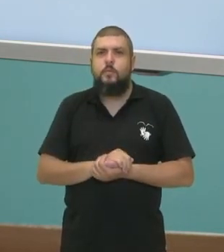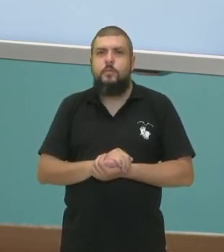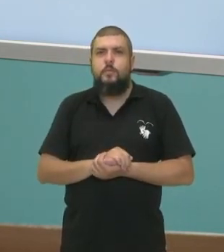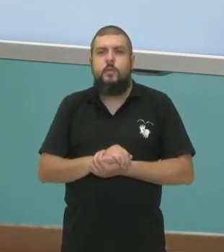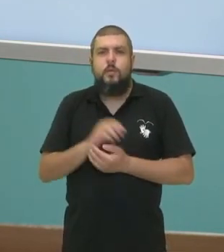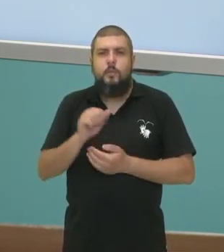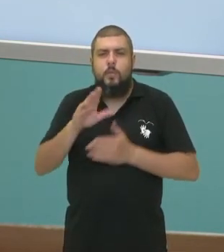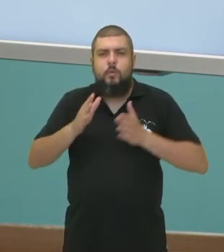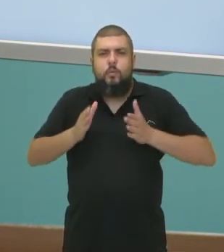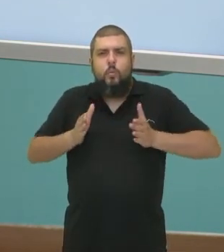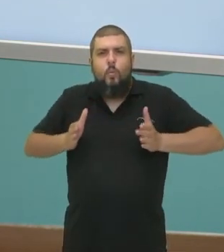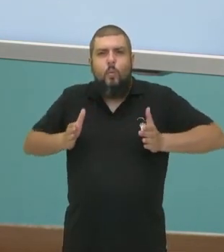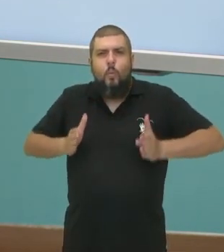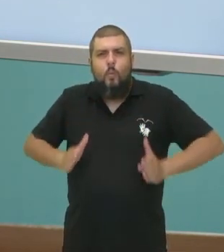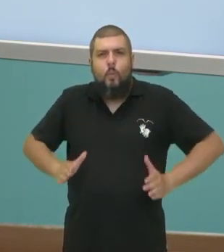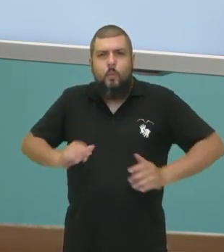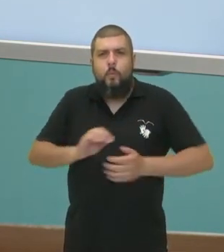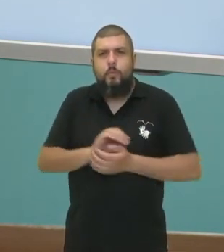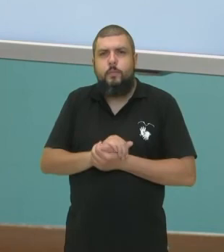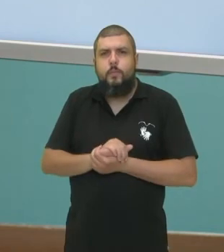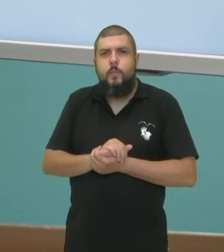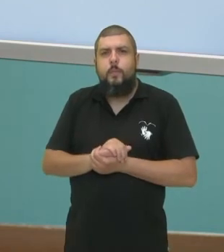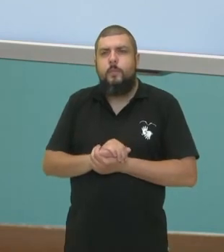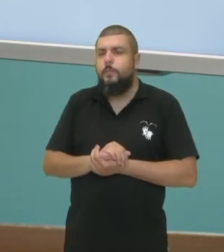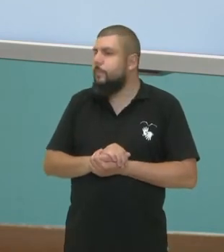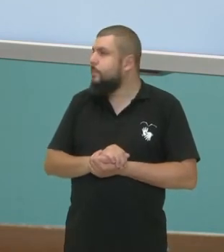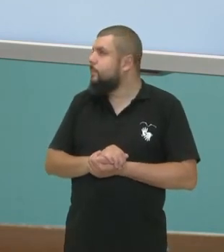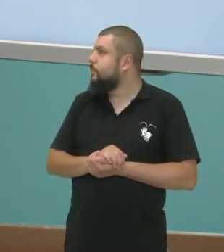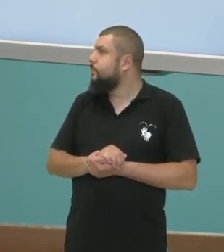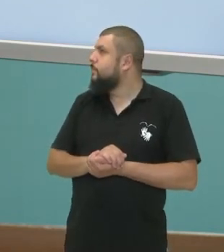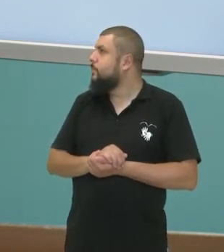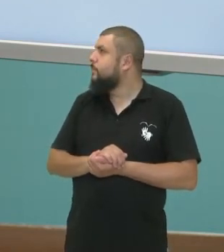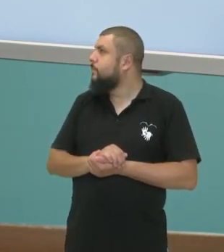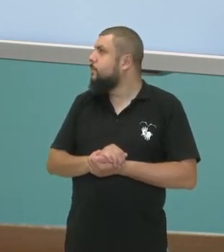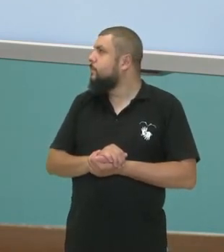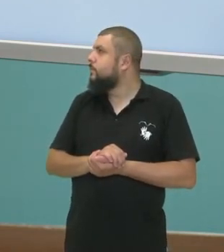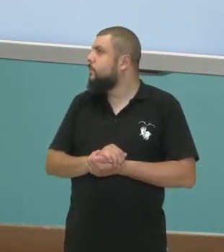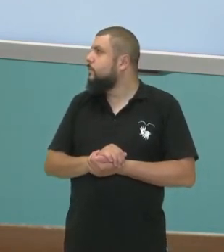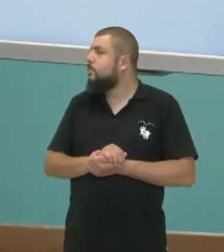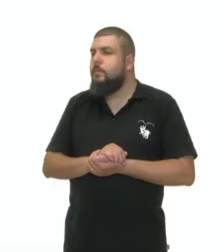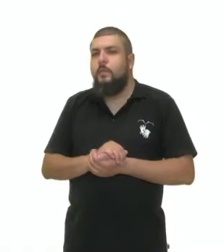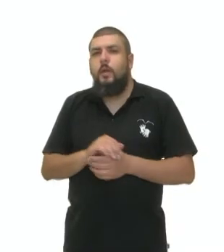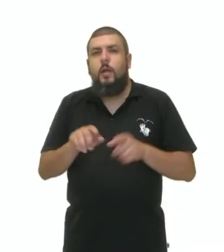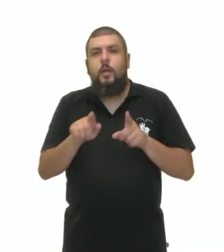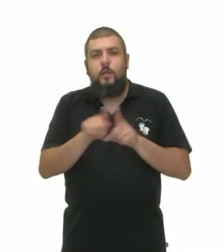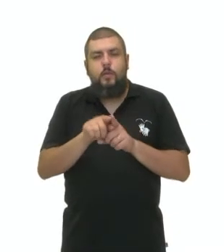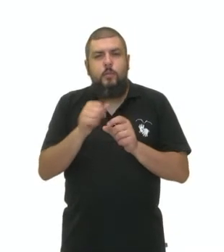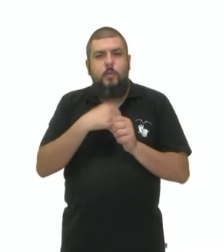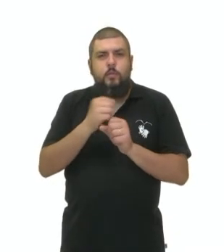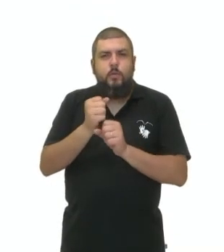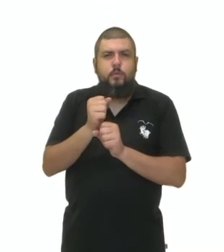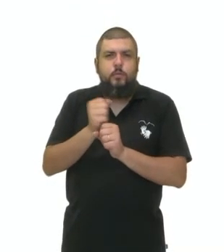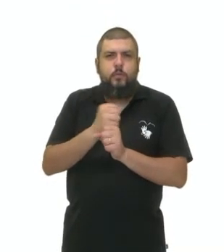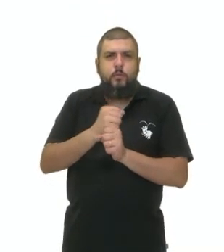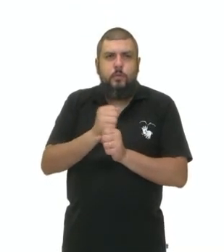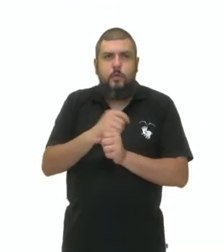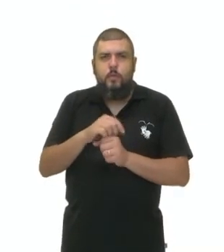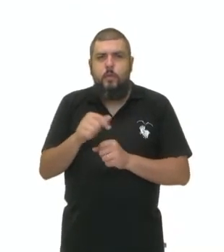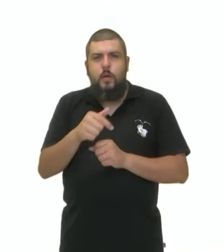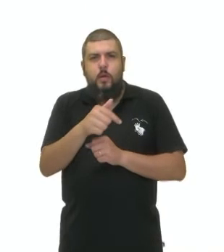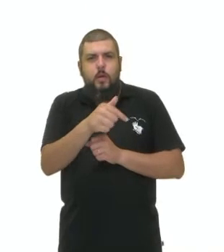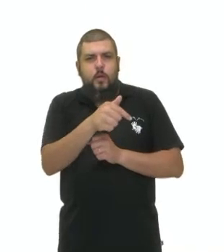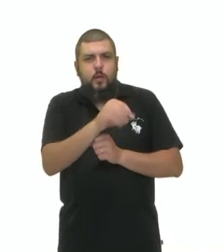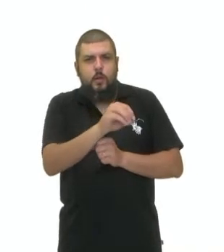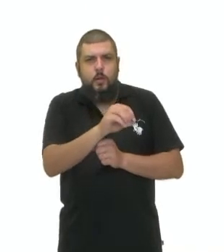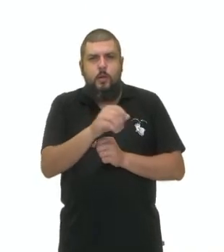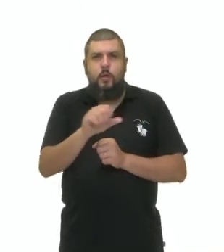ajustados. A ver, na década de 70 e 80, como curiosidade aí, para ver como os cambios de la moda aí, ao longo